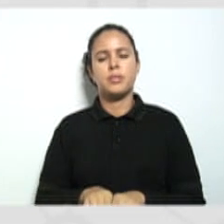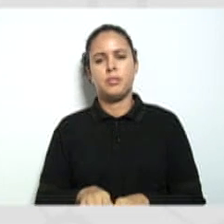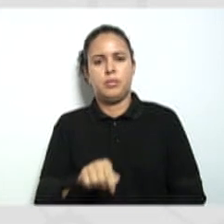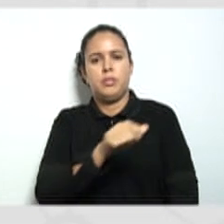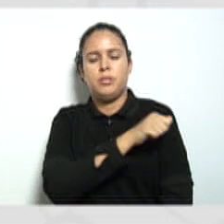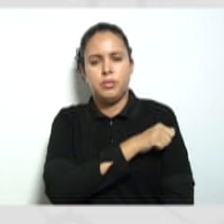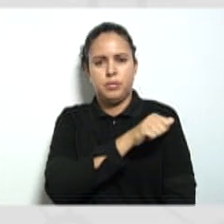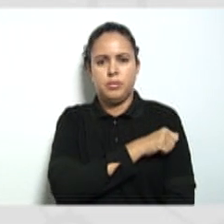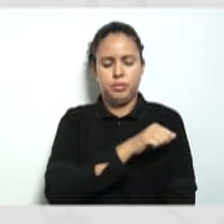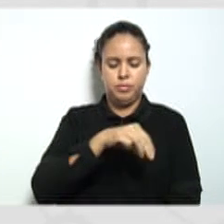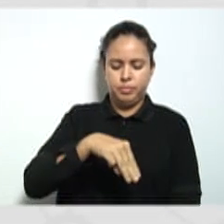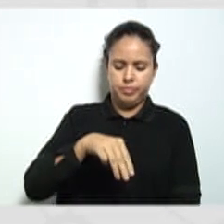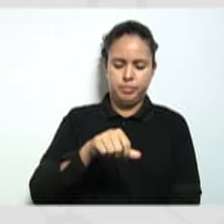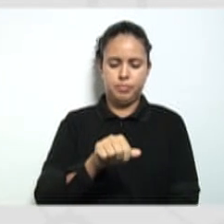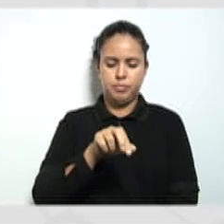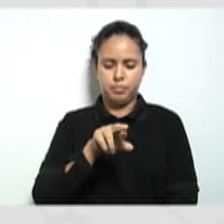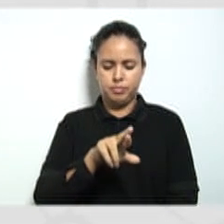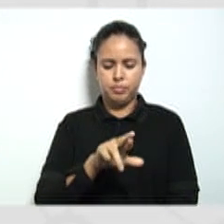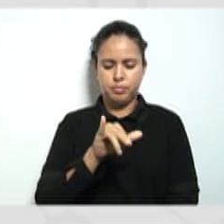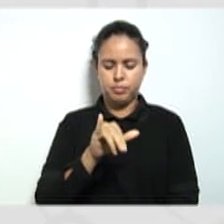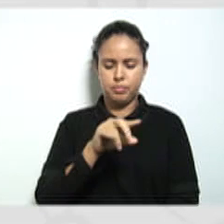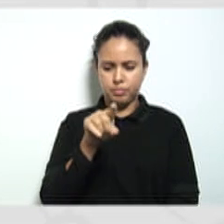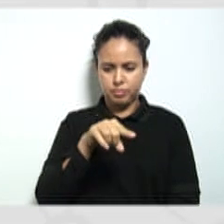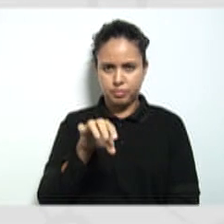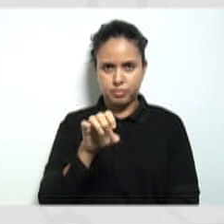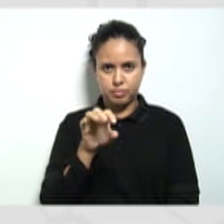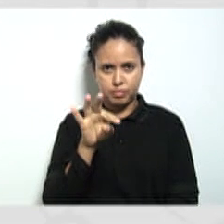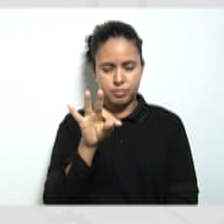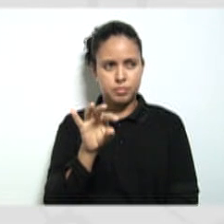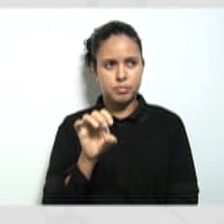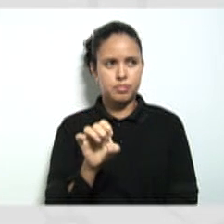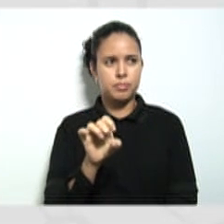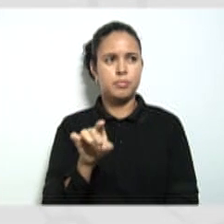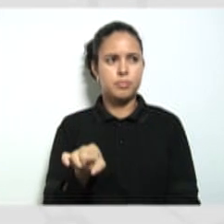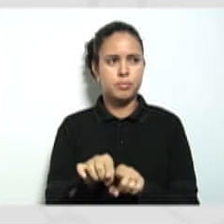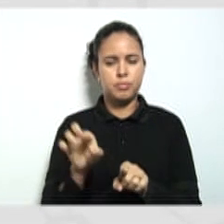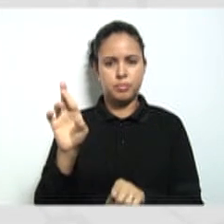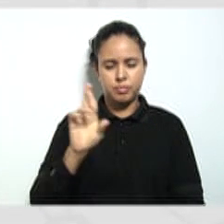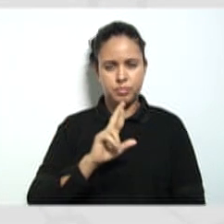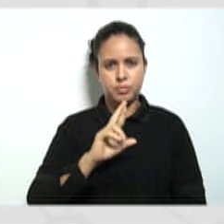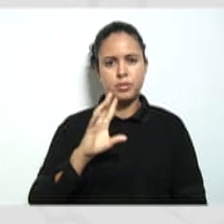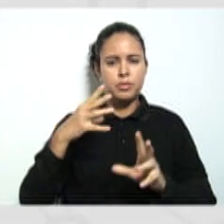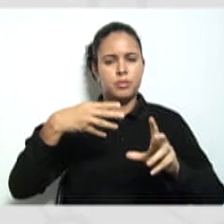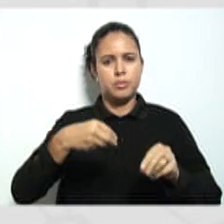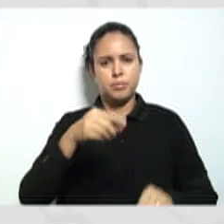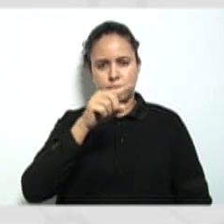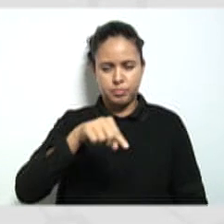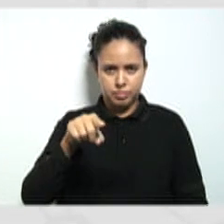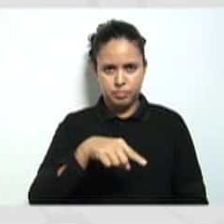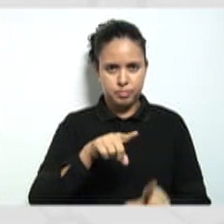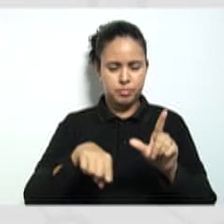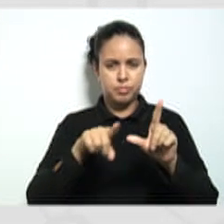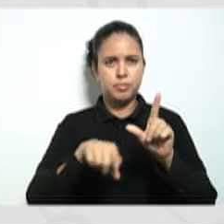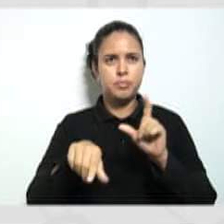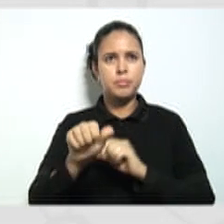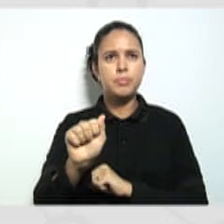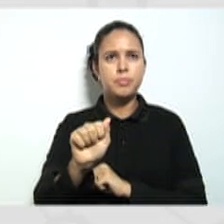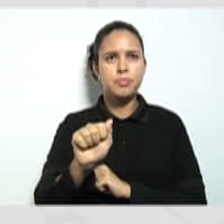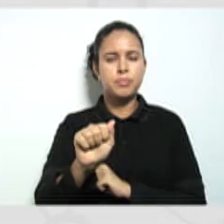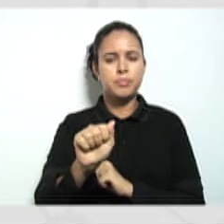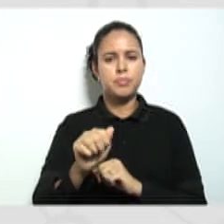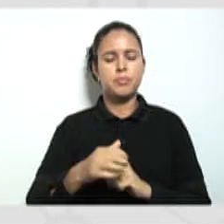Santa Luzia, JK Santa Luzia também respondeu. Todos marcaram a letra A, estão todos corretos, é o ramo habitacional.